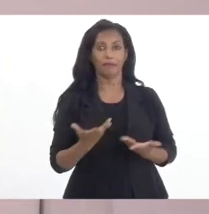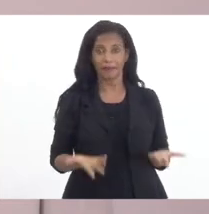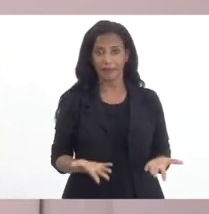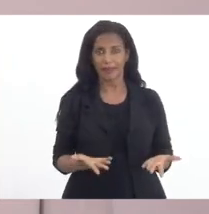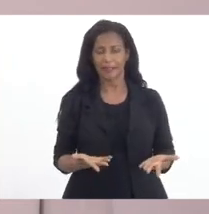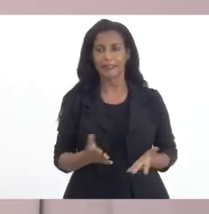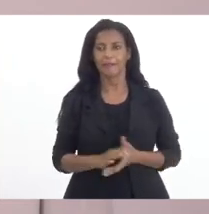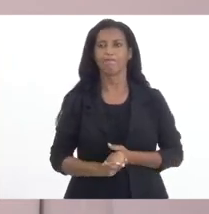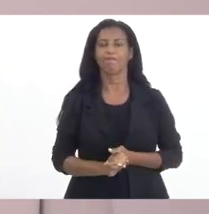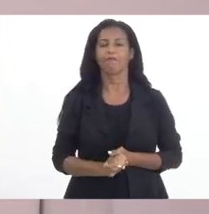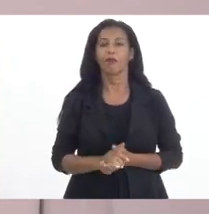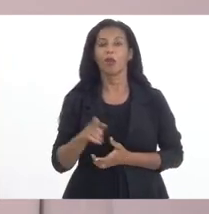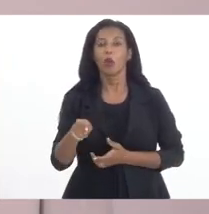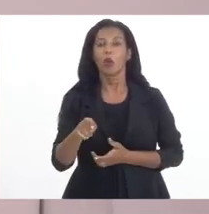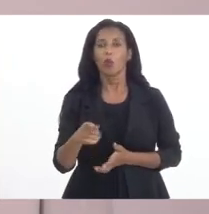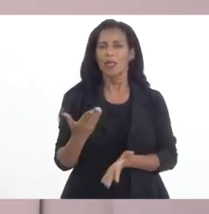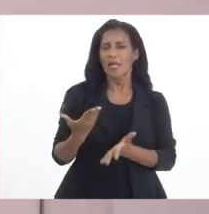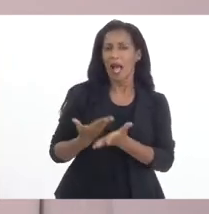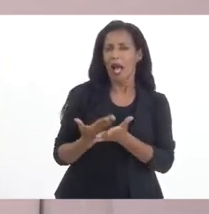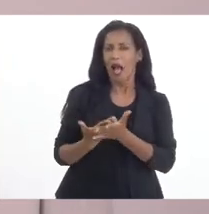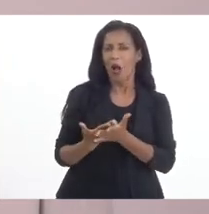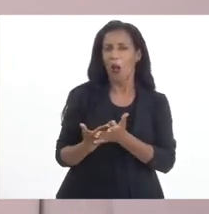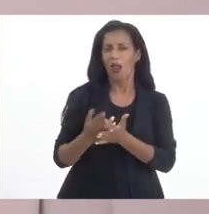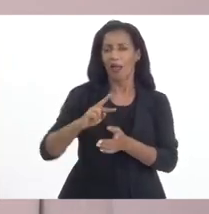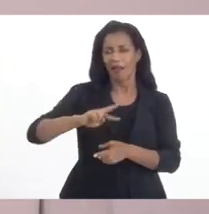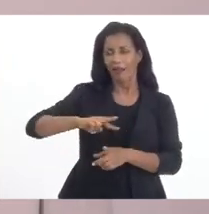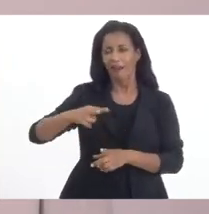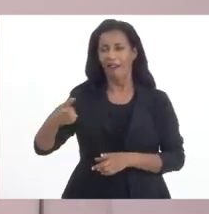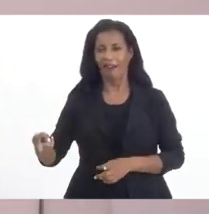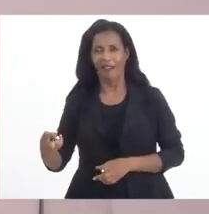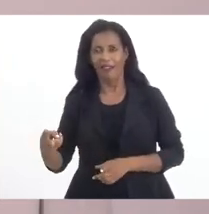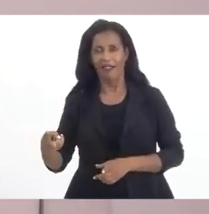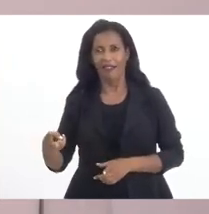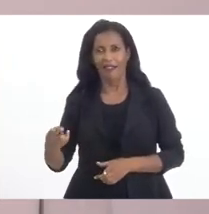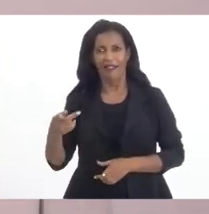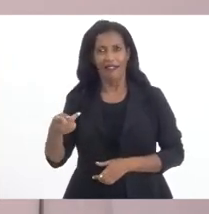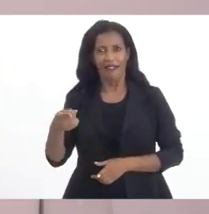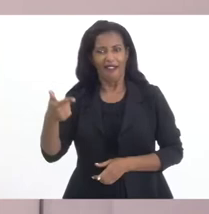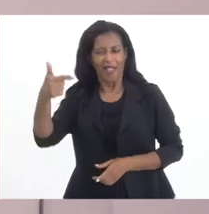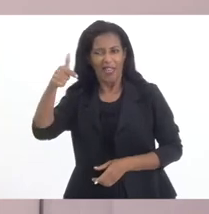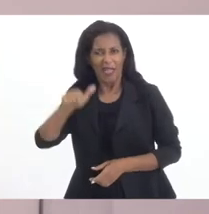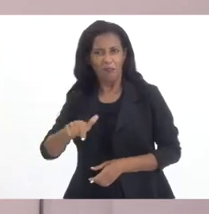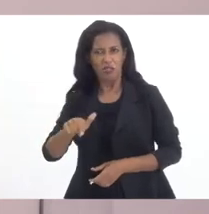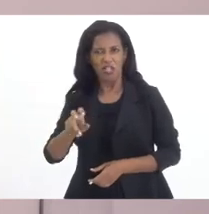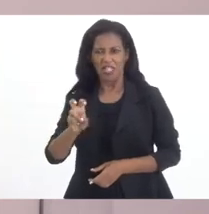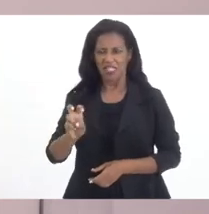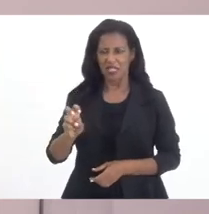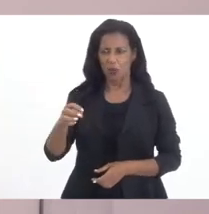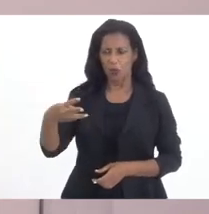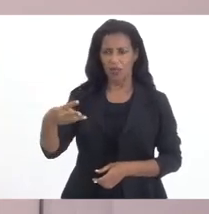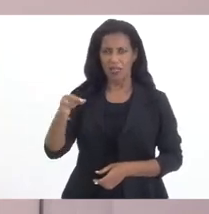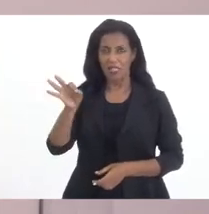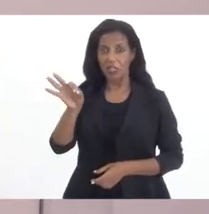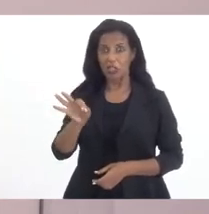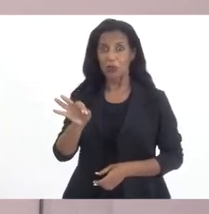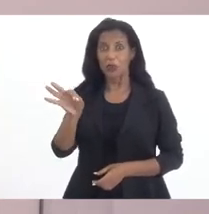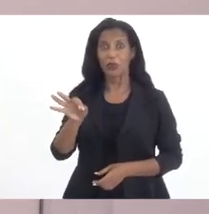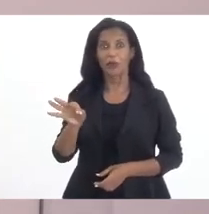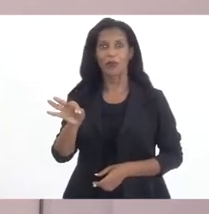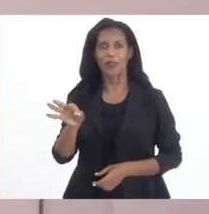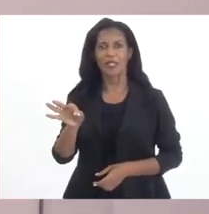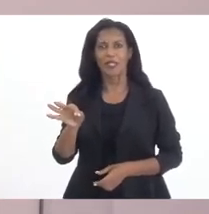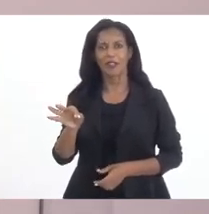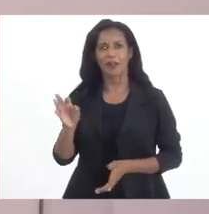Com essa aula do reforço escolar, a repetência em Resende era 53%, a evasão era